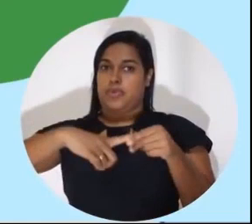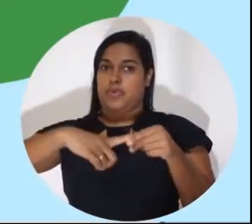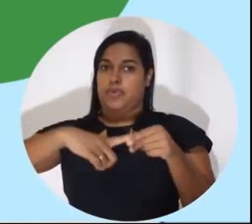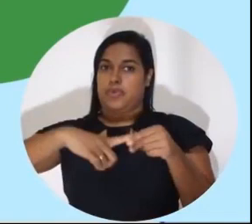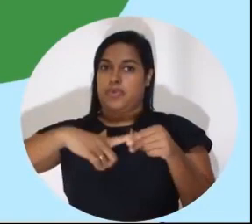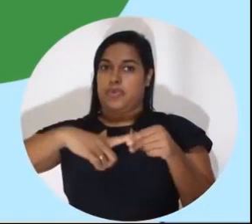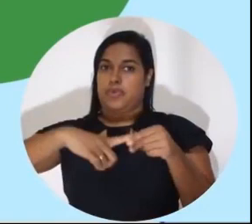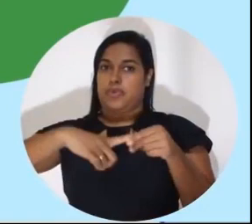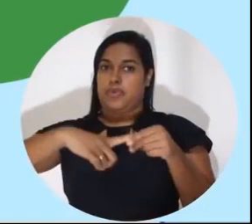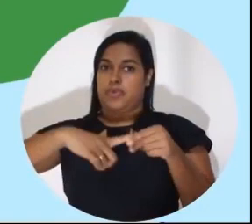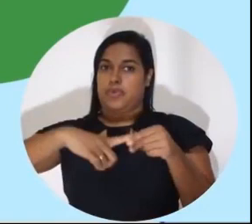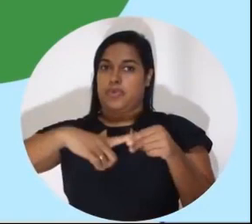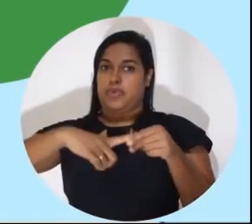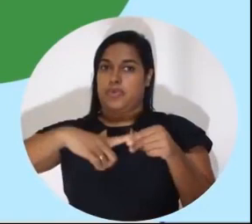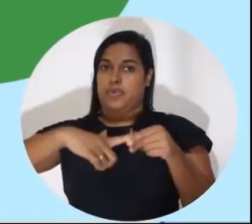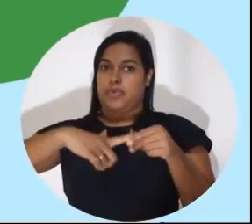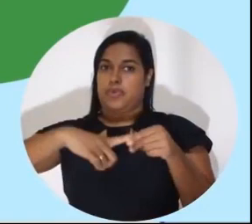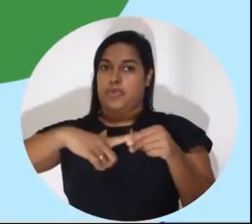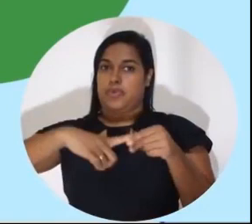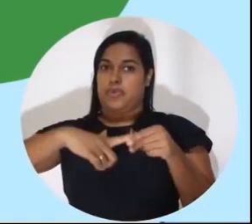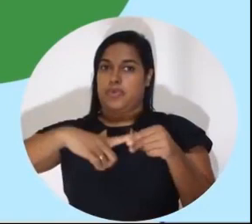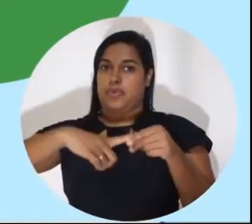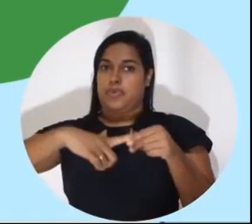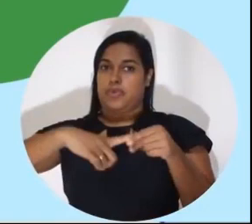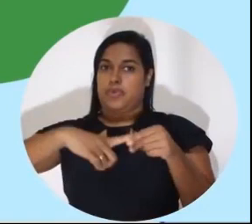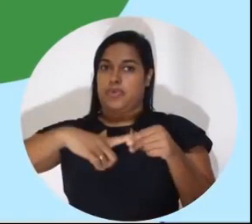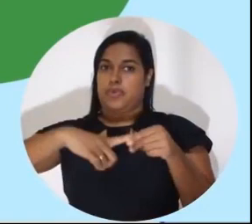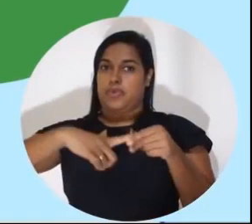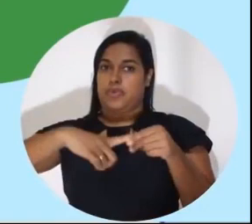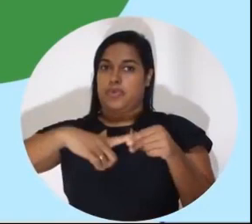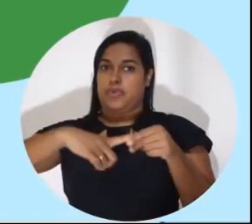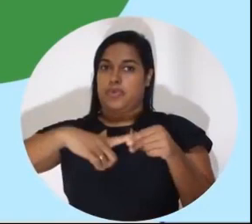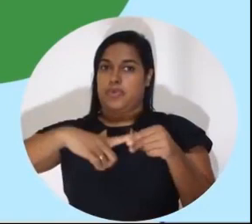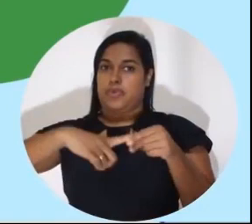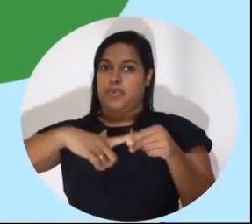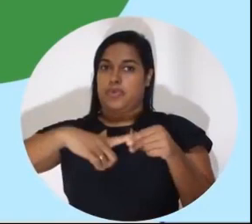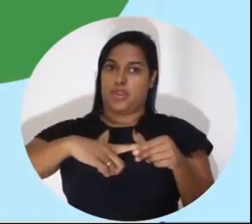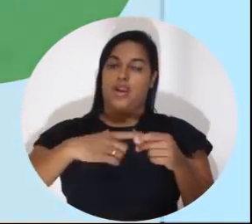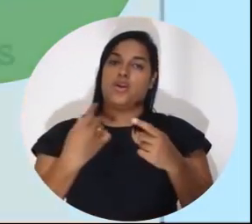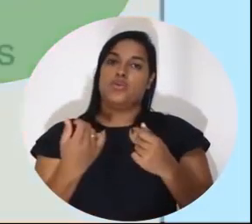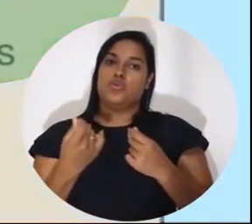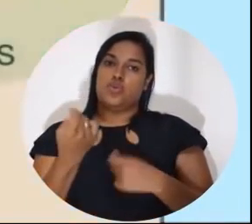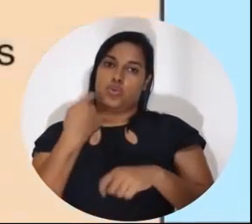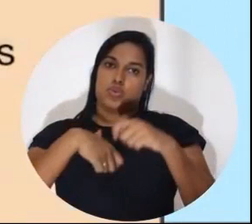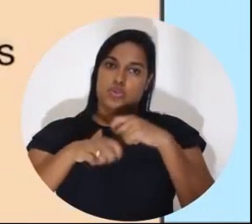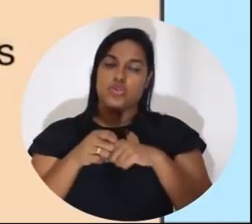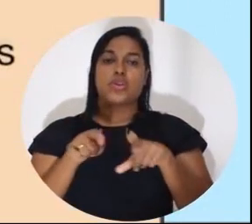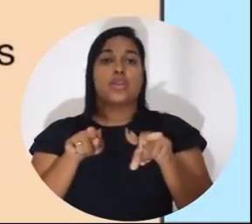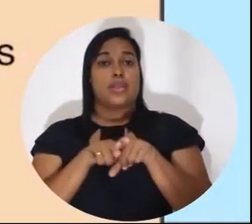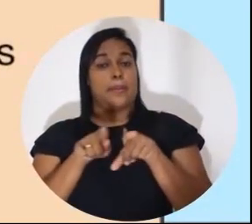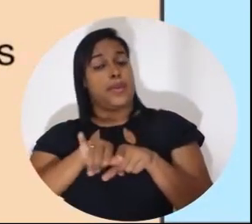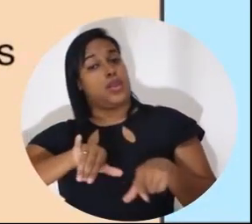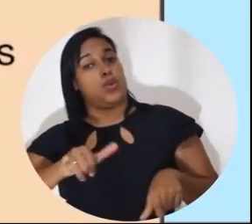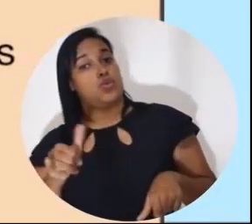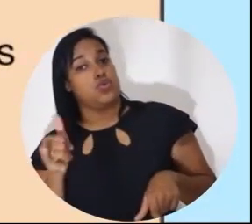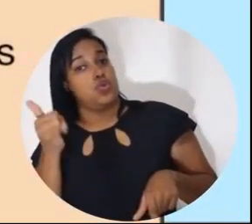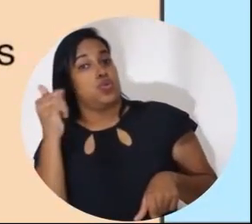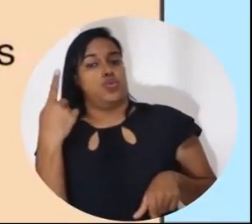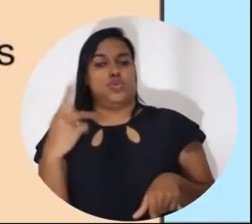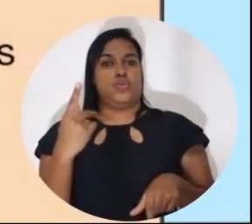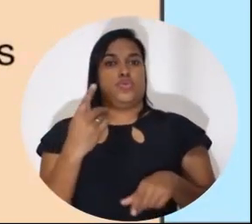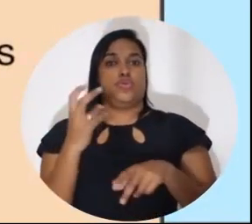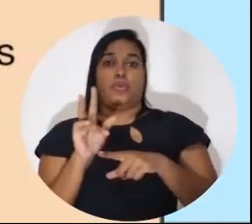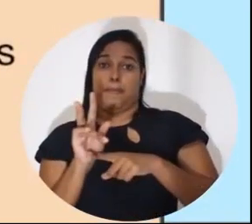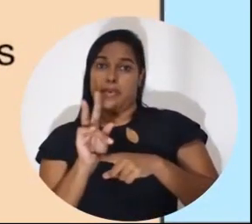dinheiro. À direita da tela, bandeira do Brasil com um saco de dinheiro. Tem também os juros nessa conta